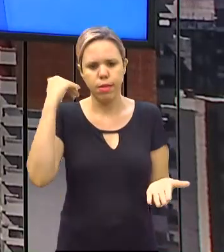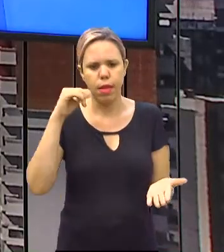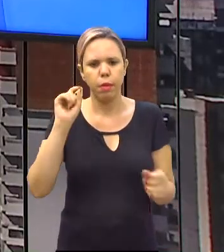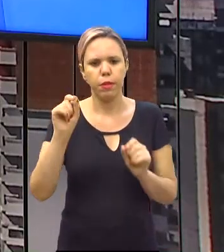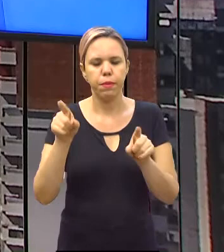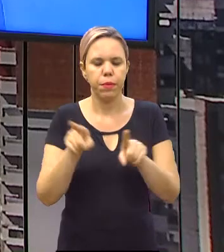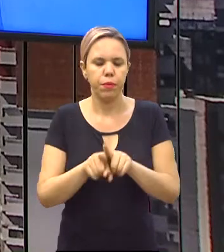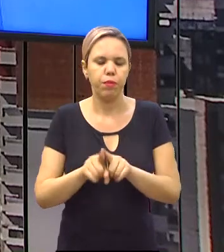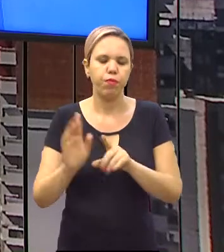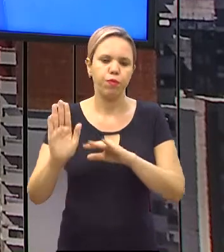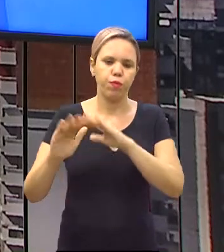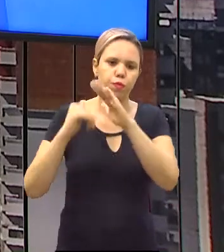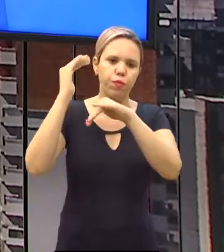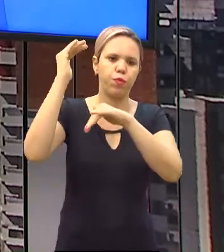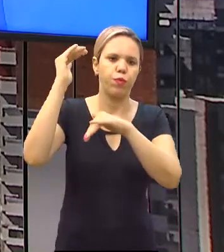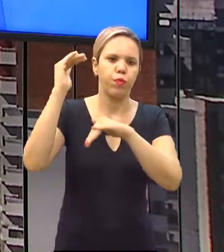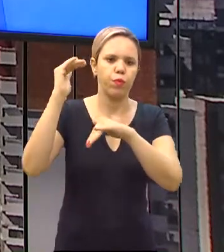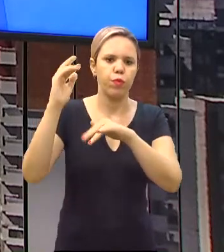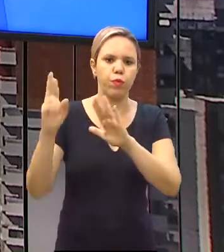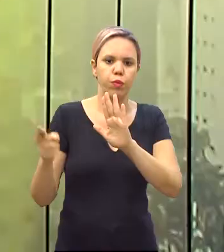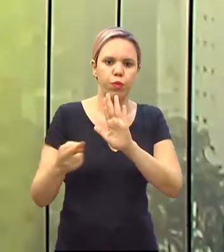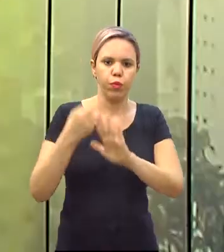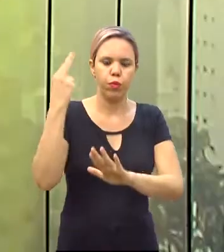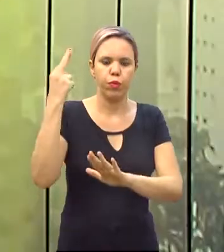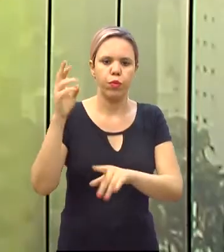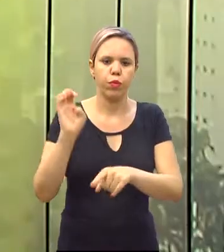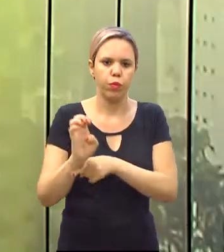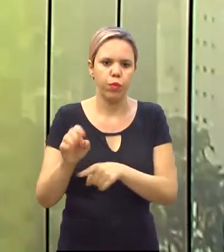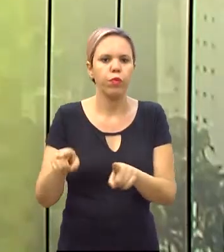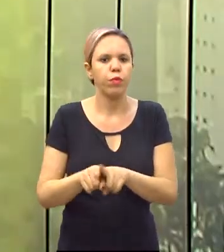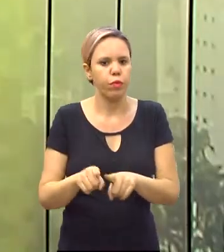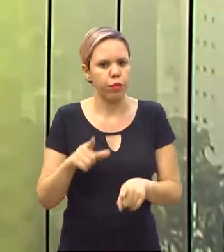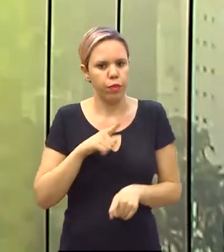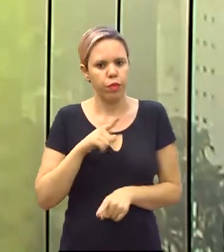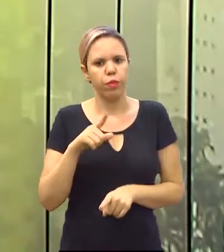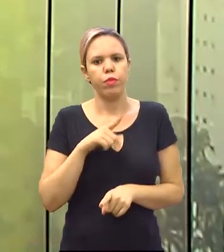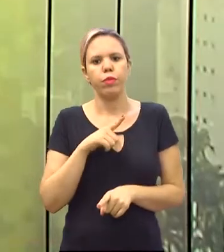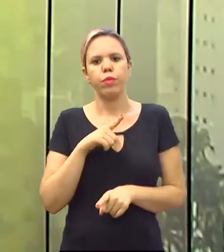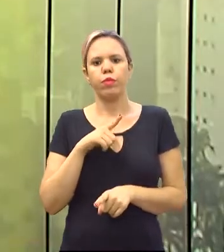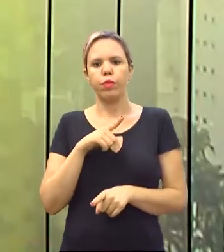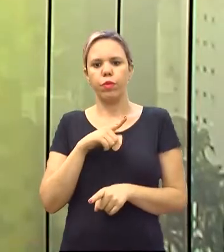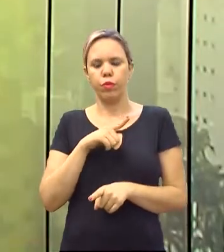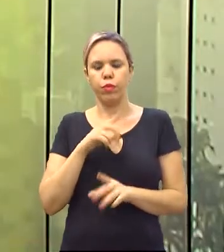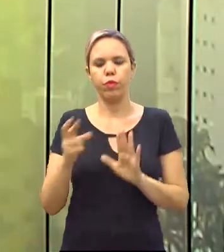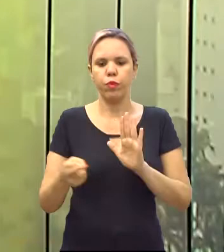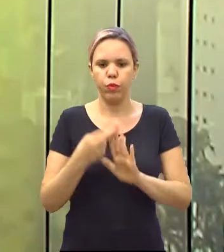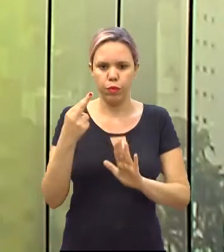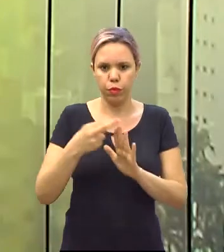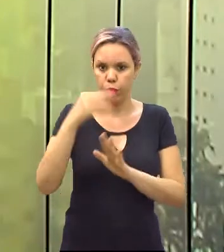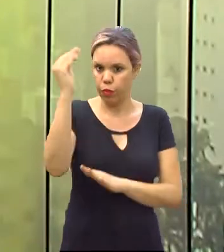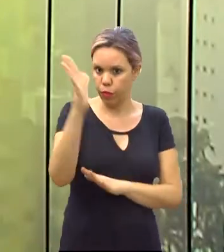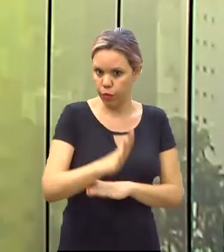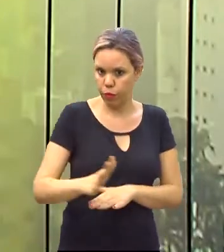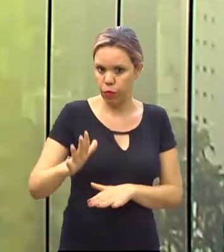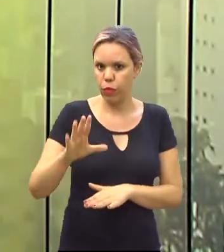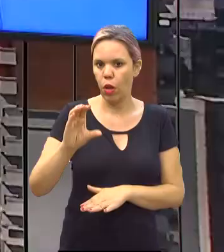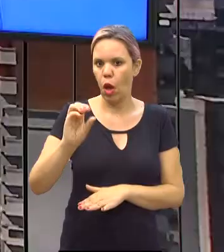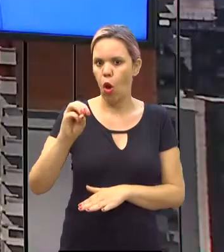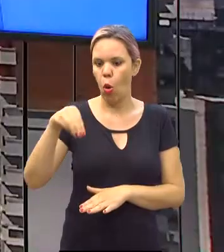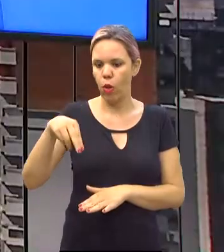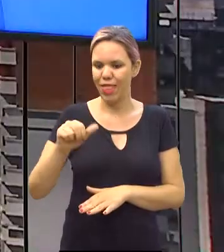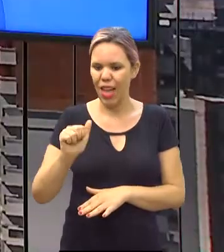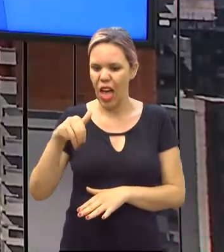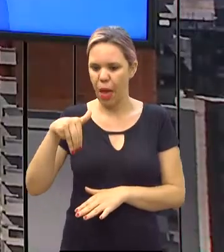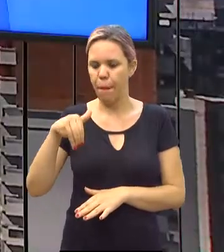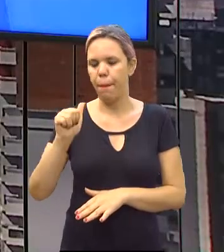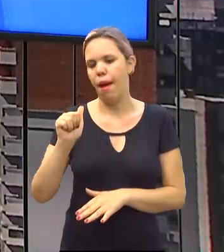também, além dessa resolução estadual, existe aí também uma resolução nacional do CONAMA,